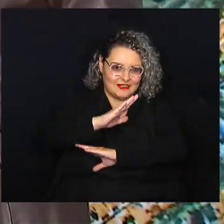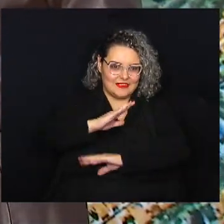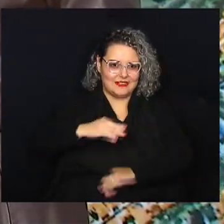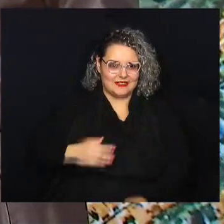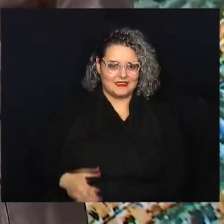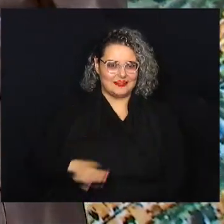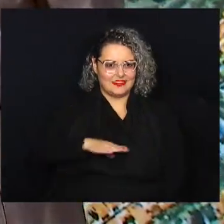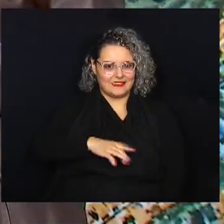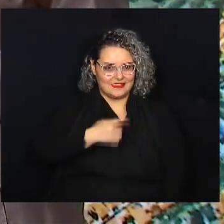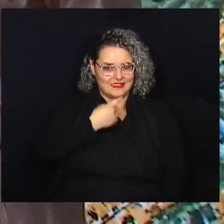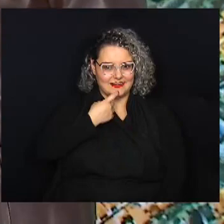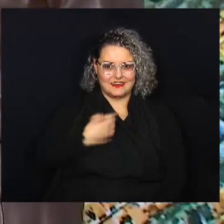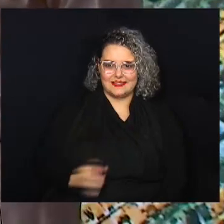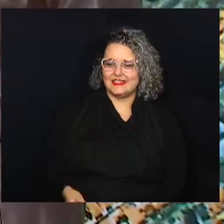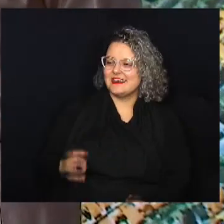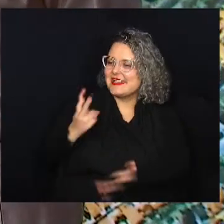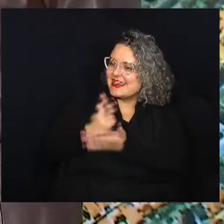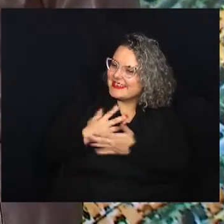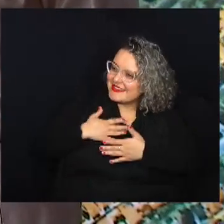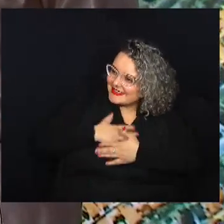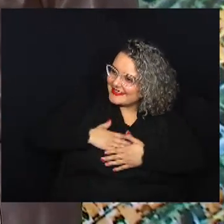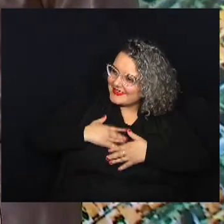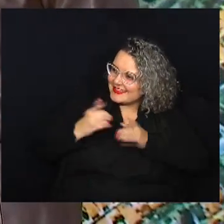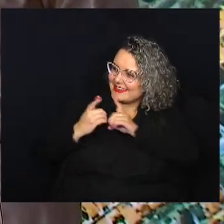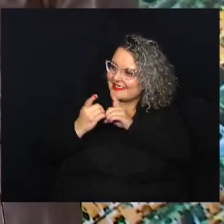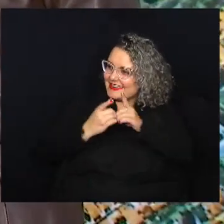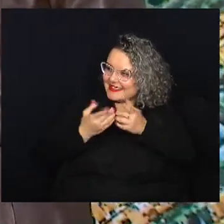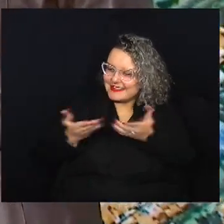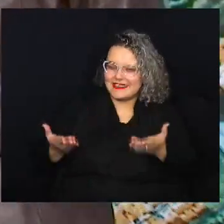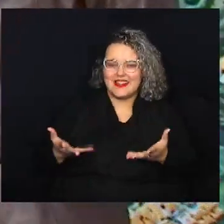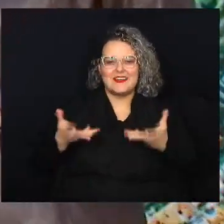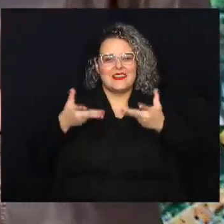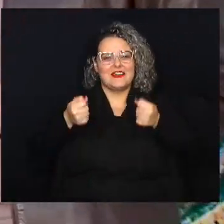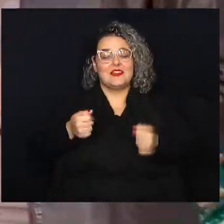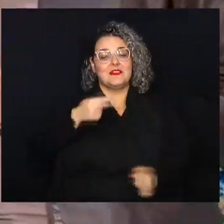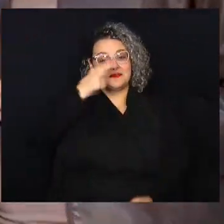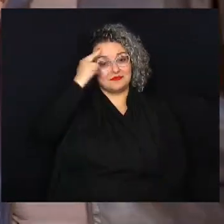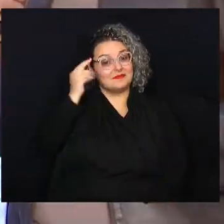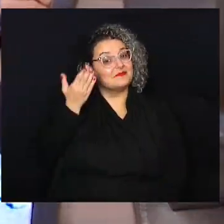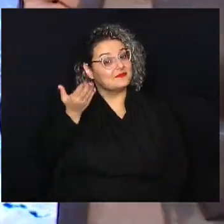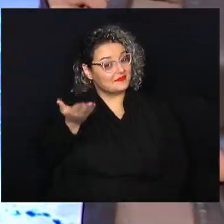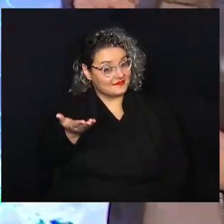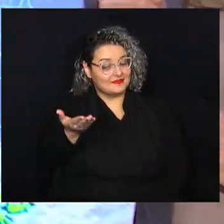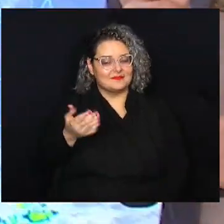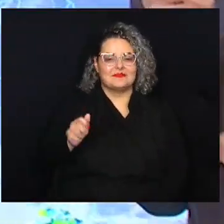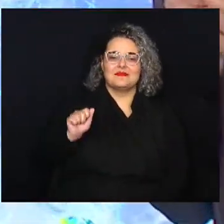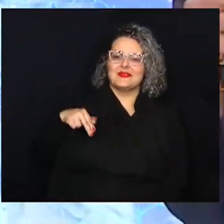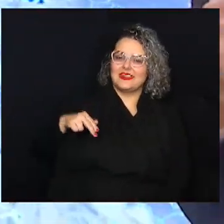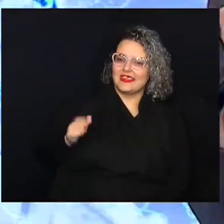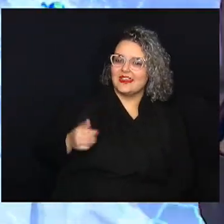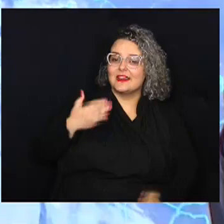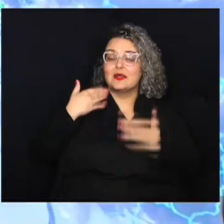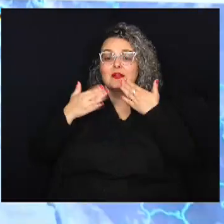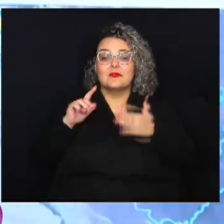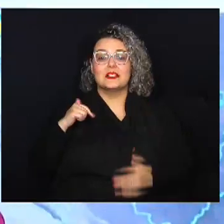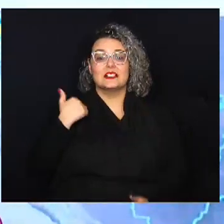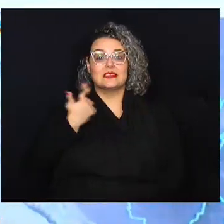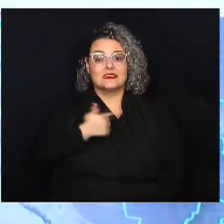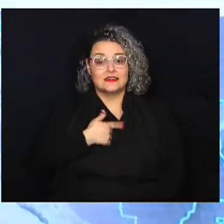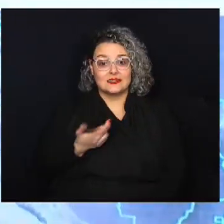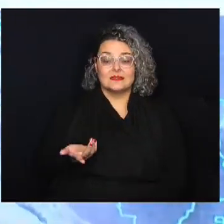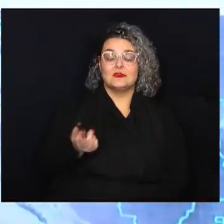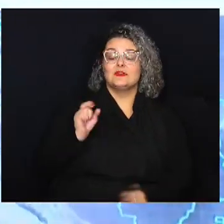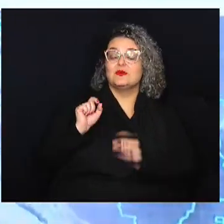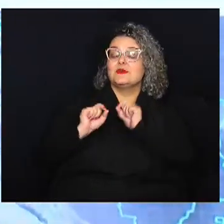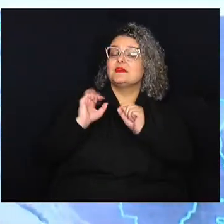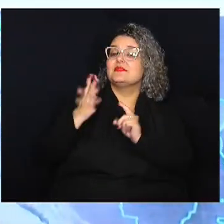Câmara Campinas. É sempre um prazer atender vocês. Maravilha. Gabriel, é isso. A Ana falando com a gente, falando aí da